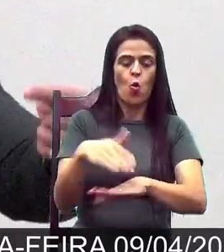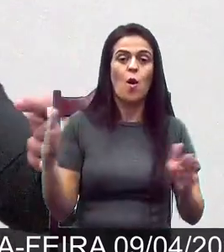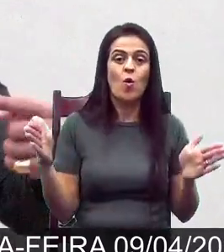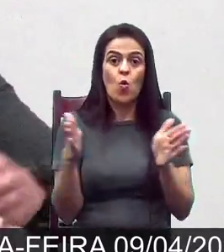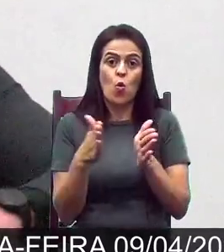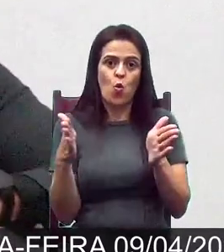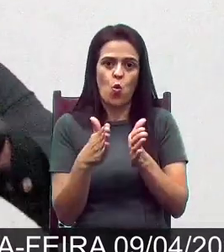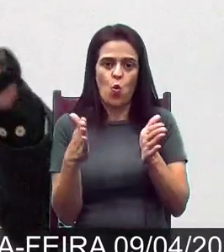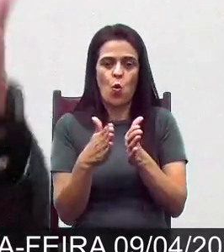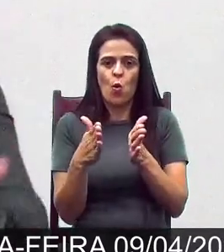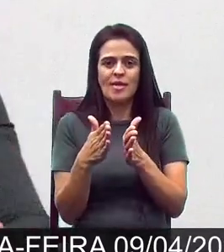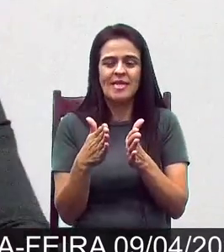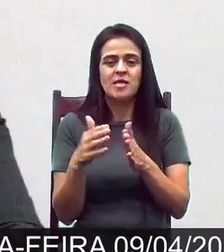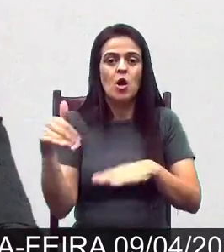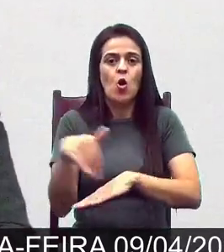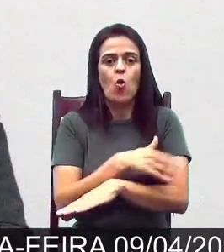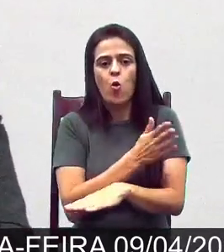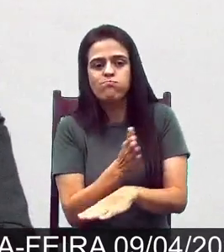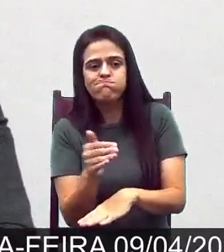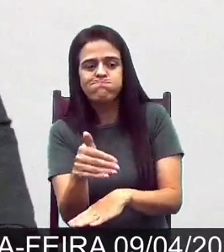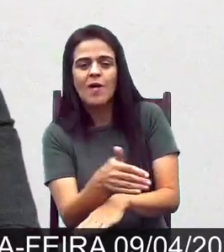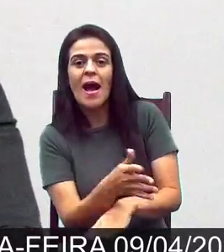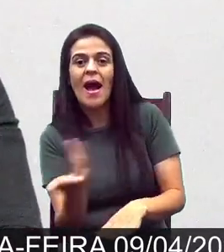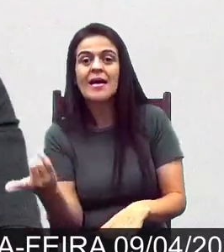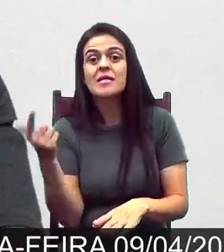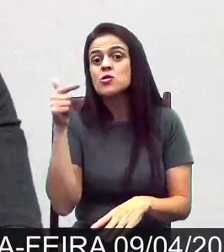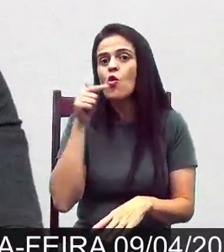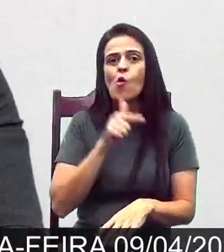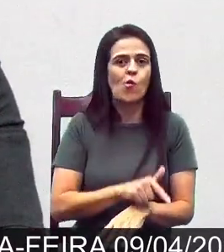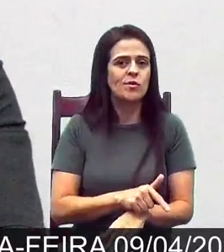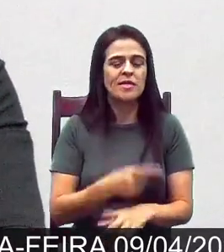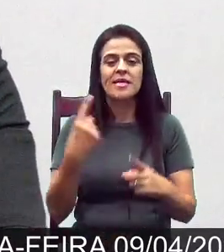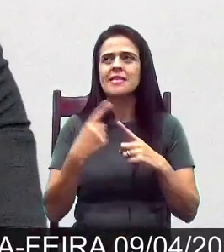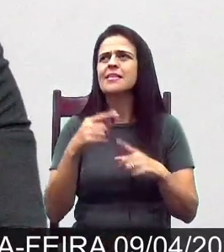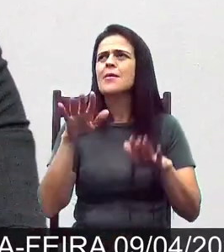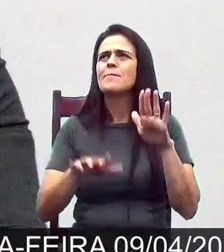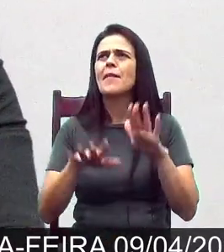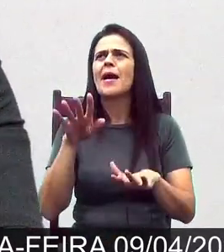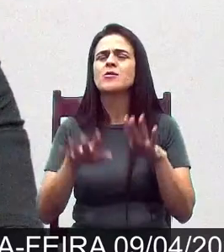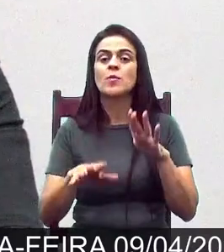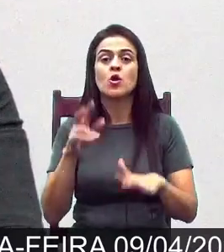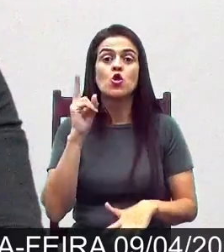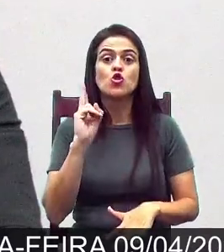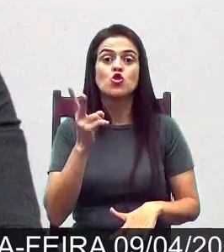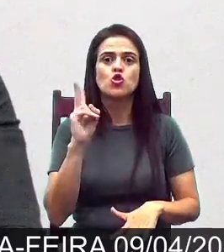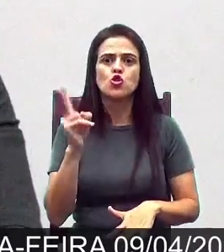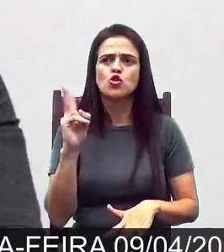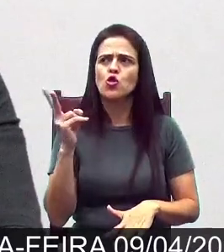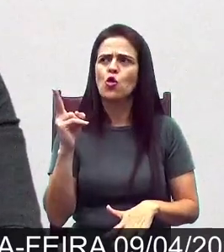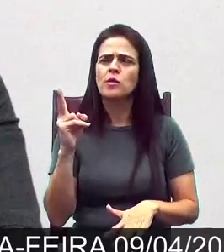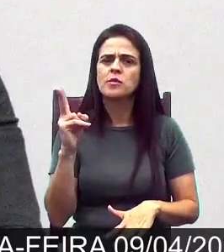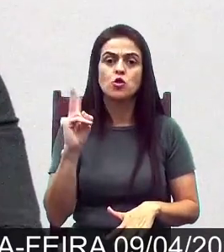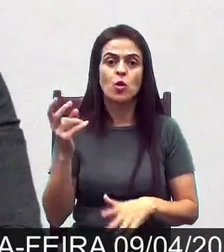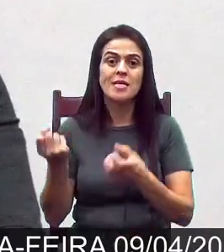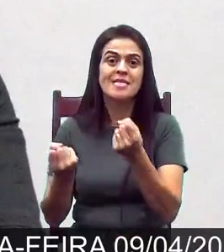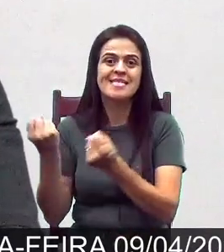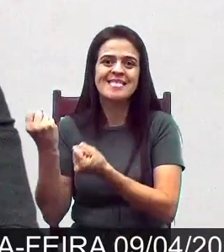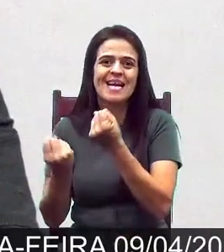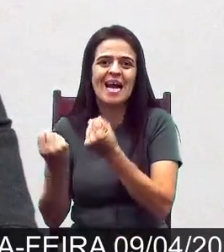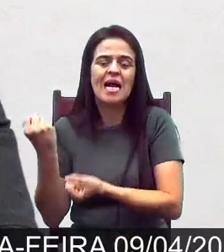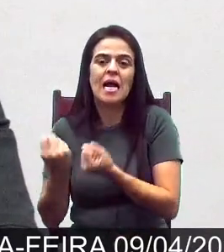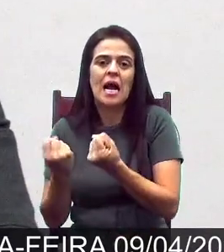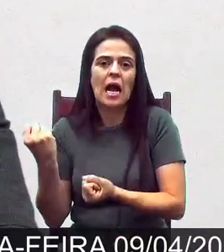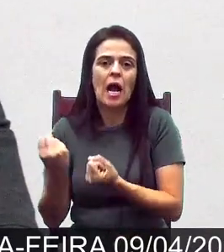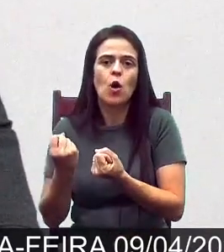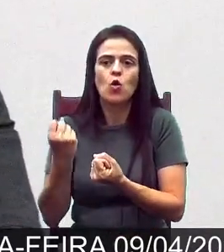descem outras vias mais curtas ainda e pequenas. Nós temos cerca de 2 carros para cada 3, 4